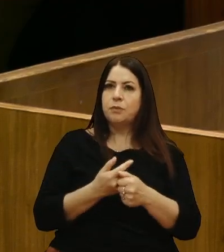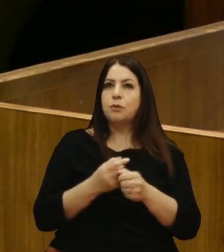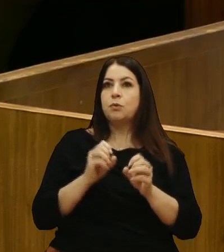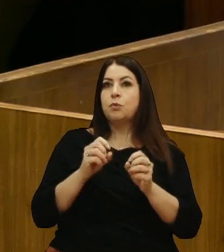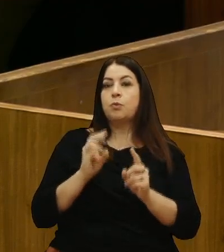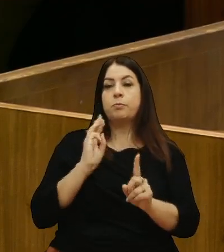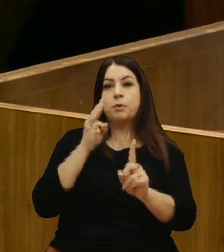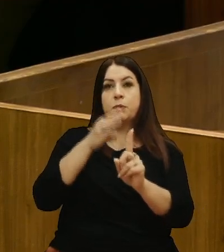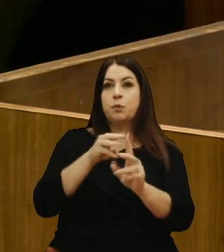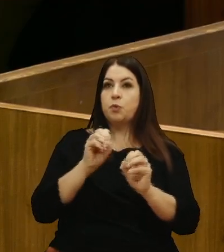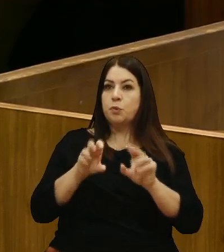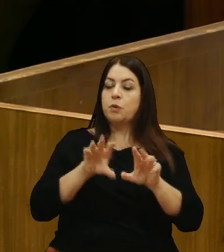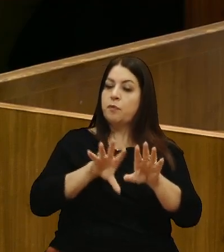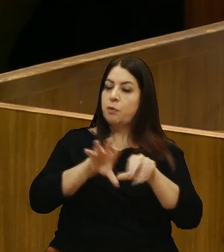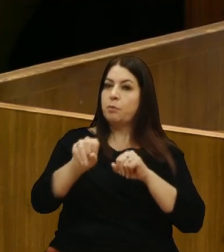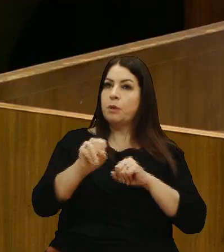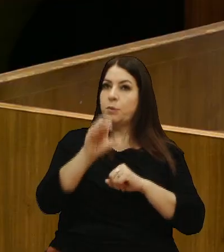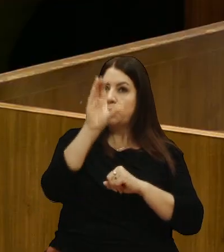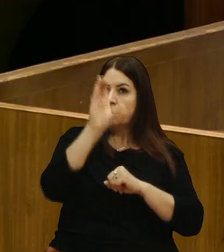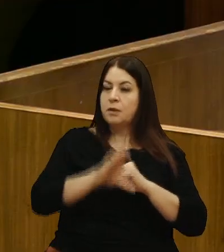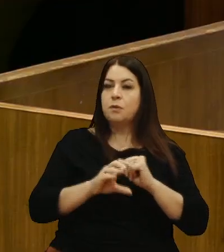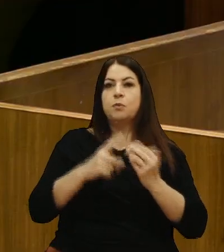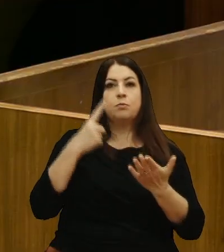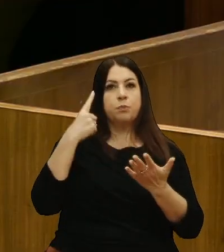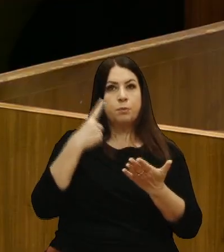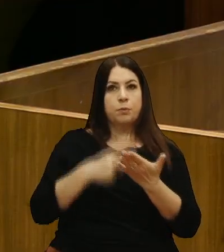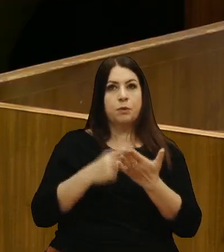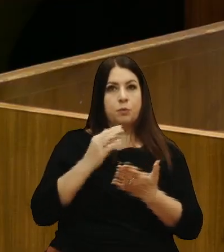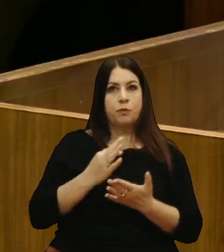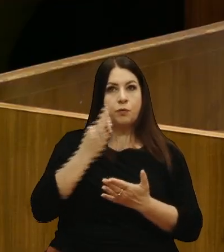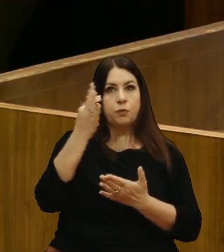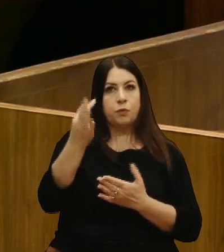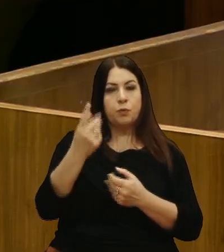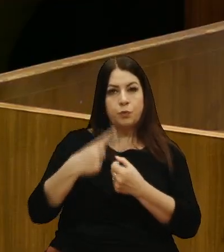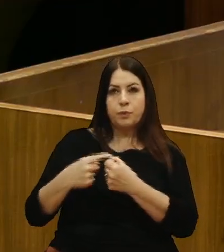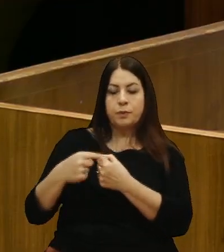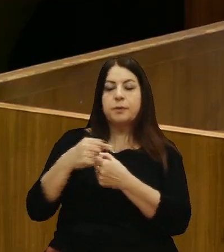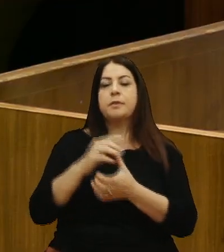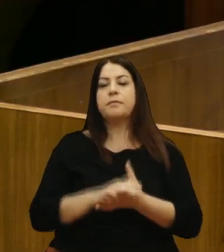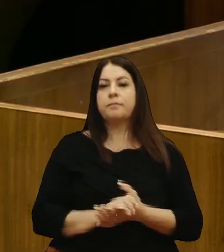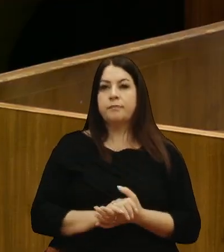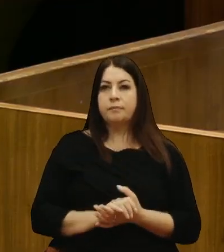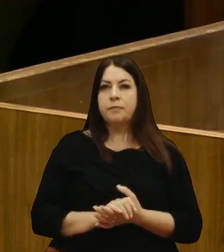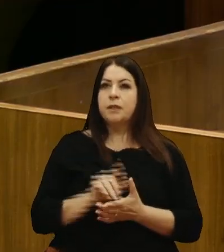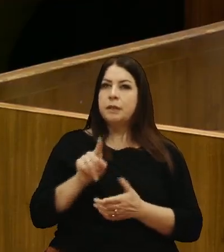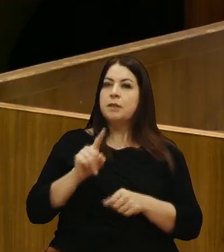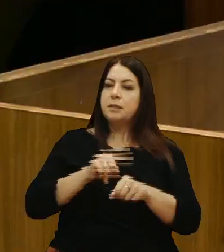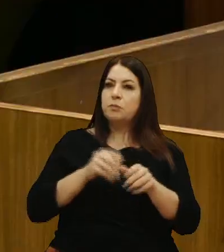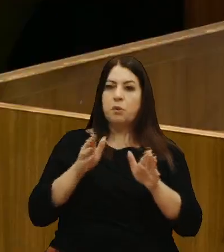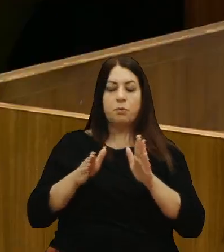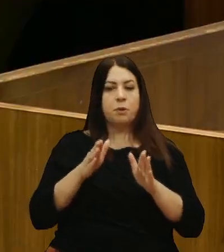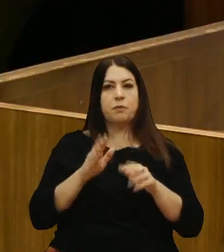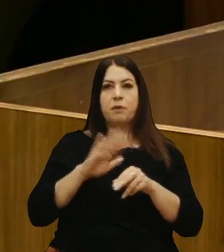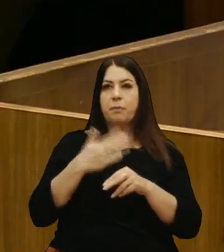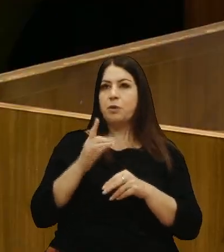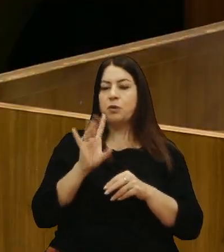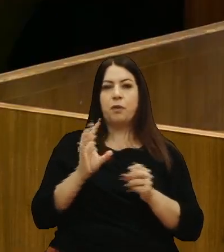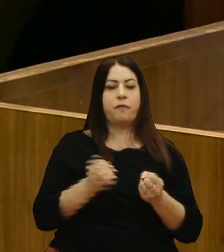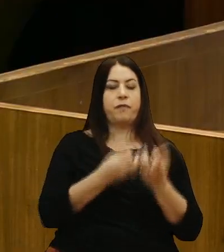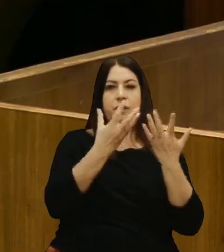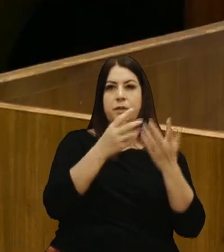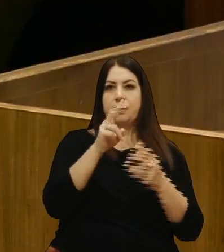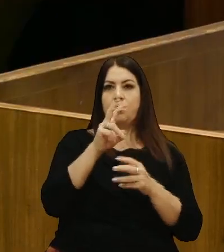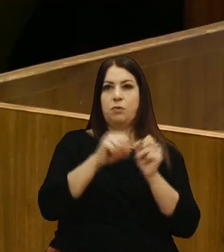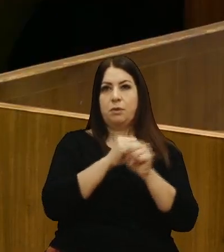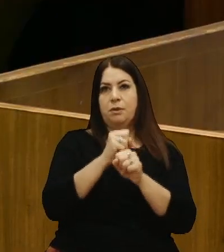educar e formar cidadãos comprometidos com o futuro de nossa cidade. Este momento vai muito além da comemoração dos